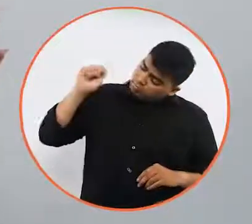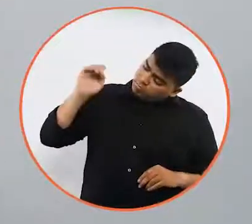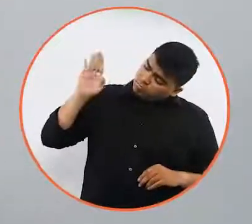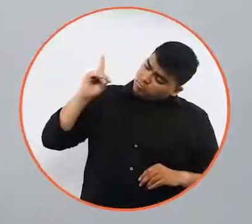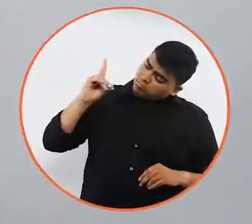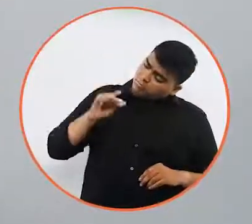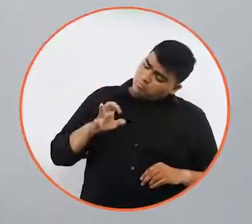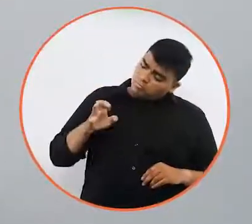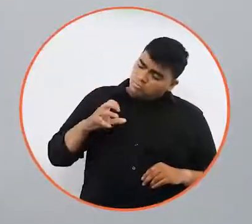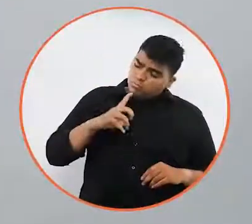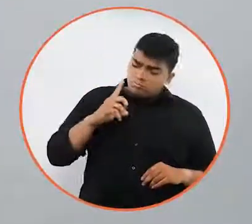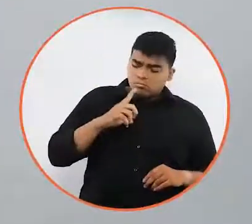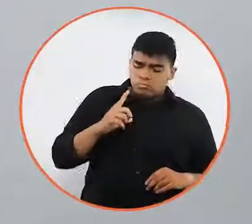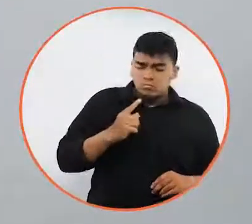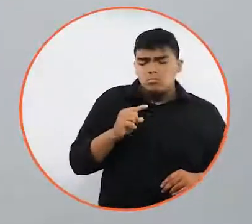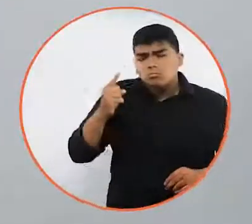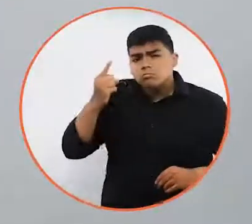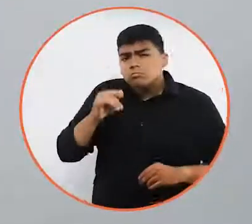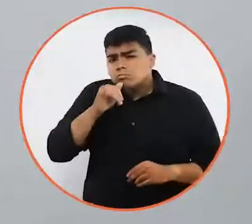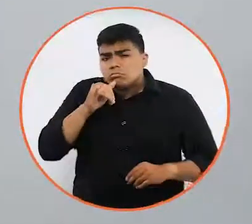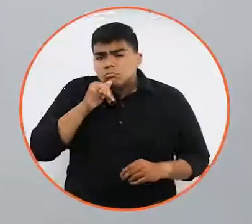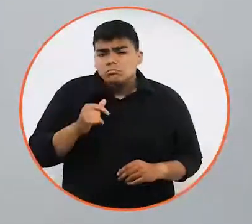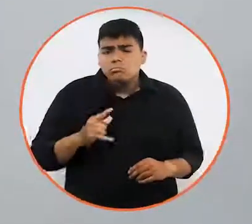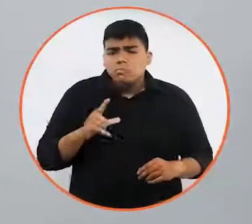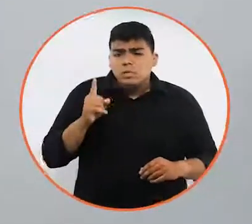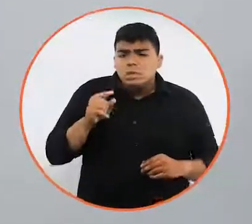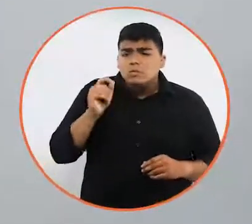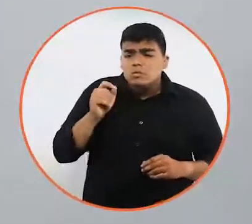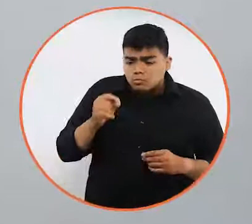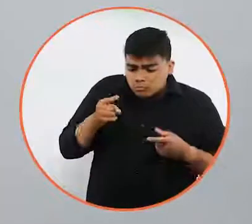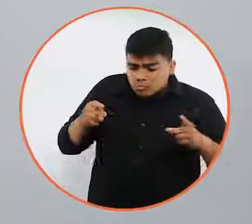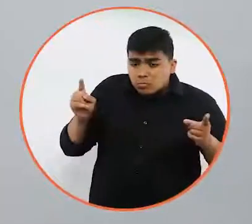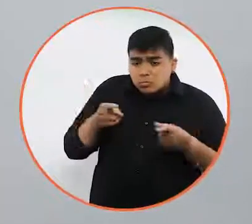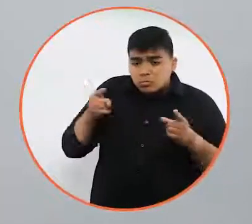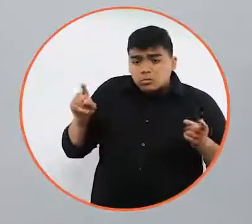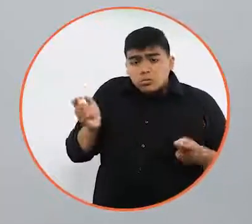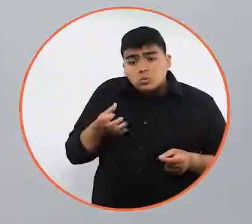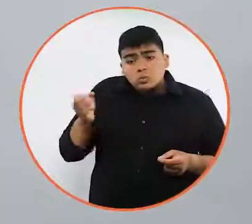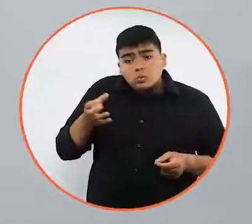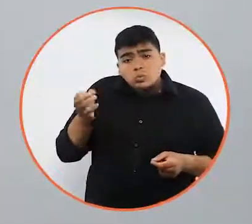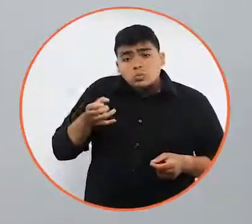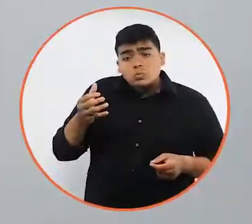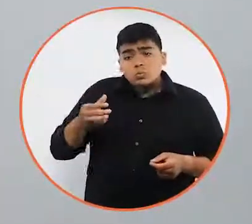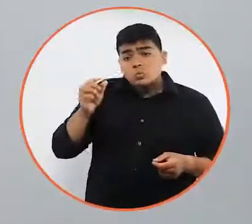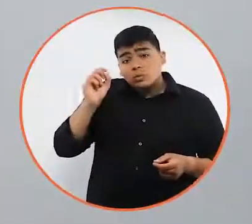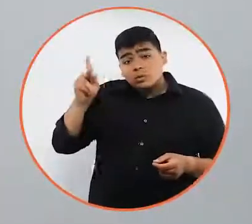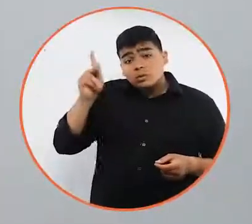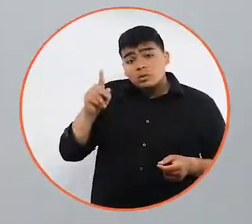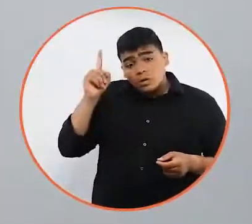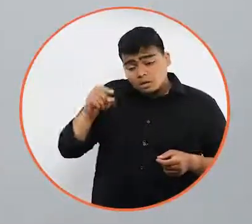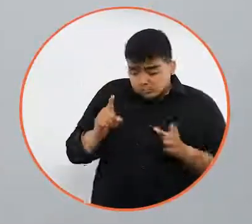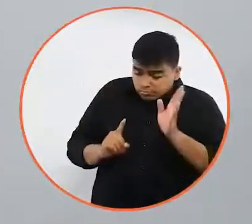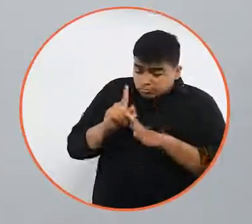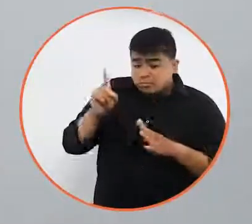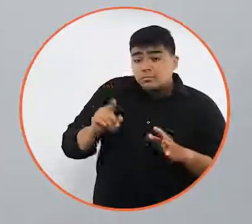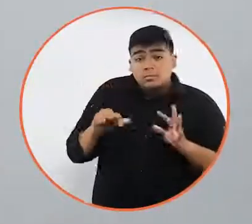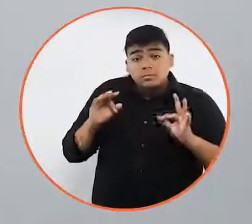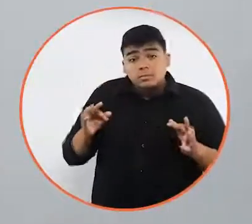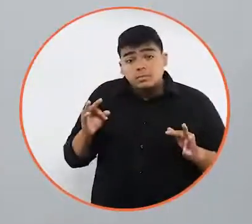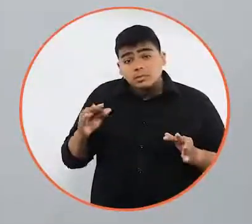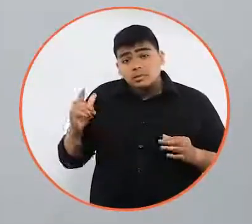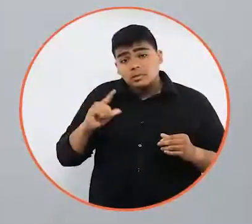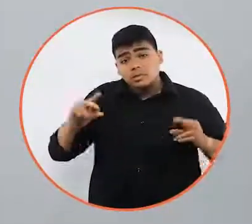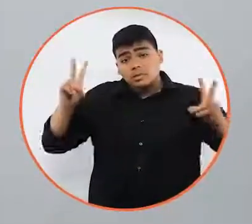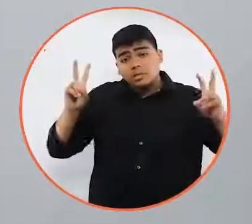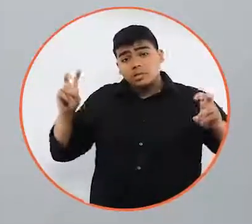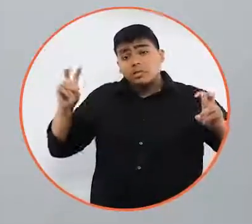para as questões, ok? A repetição de sons e de construções sintáticas semelhantes, ok? Ou seja, questão